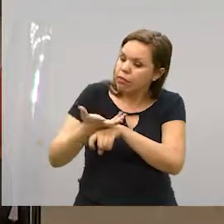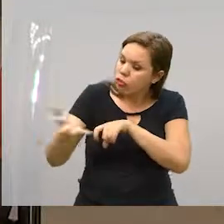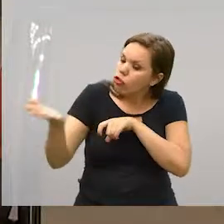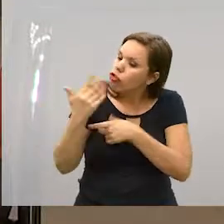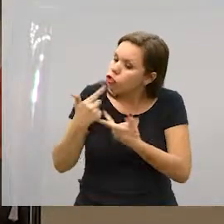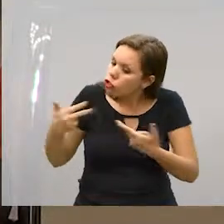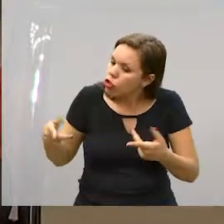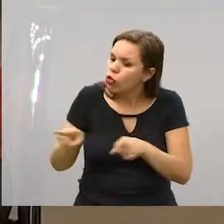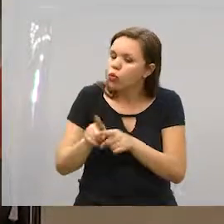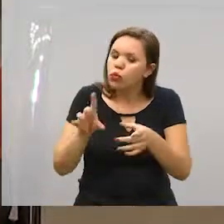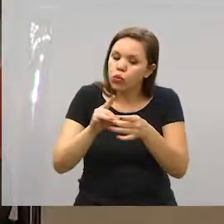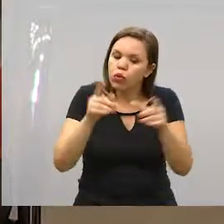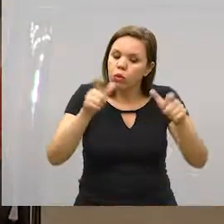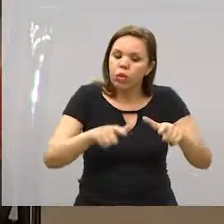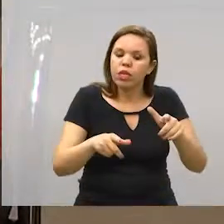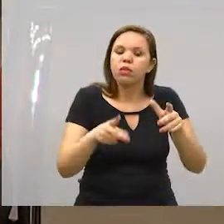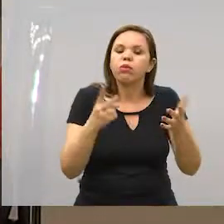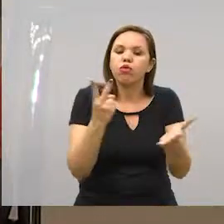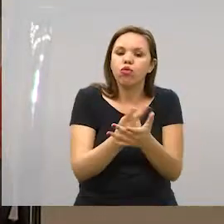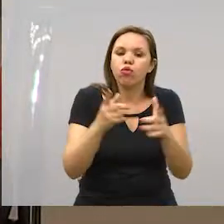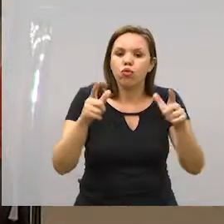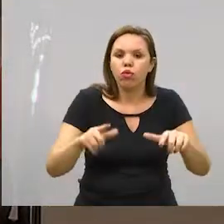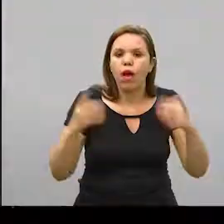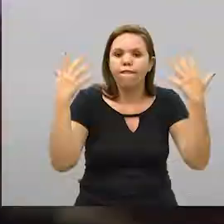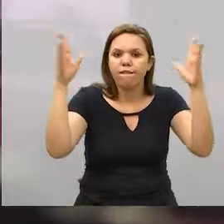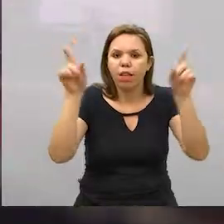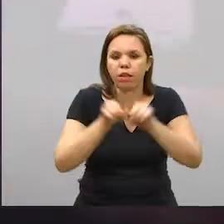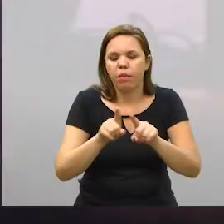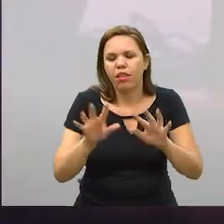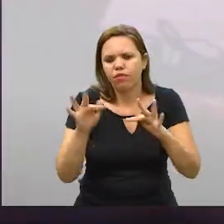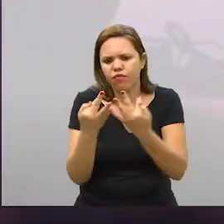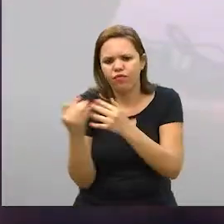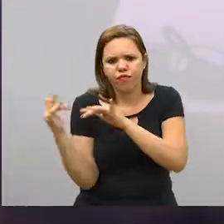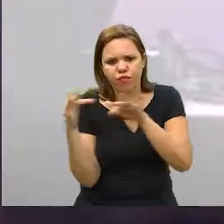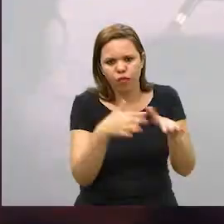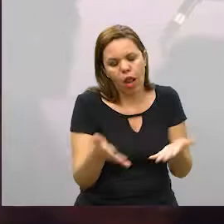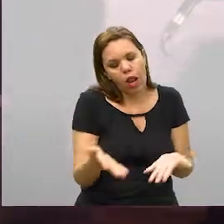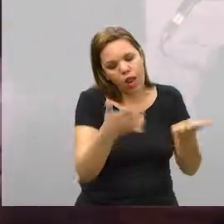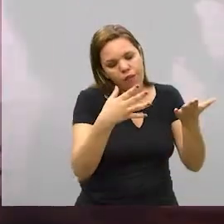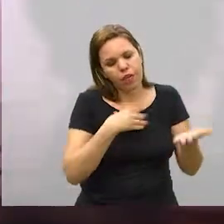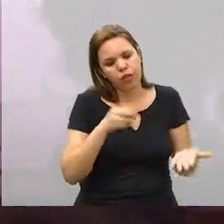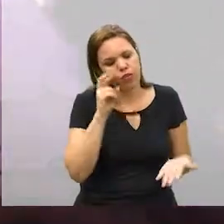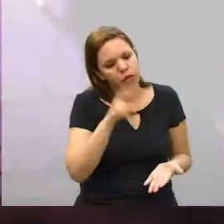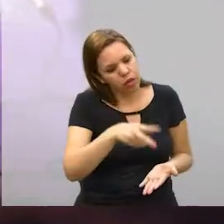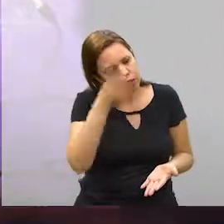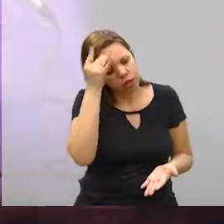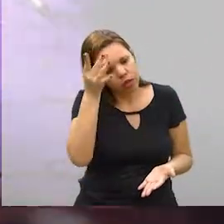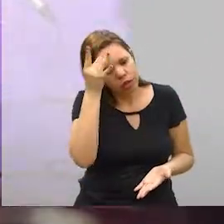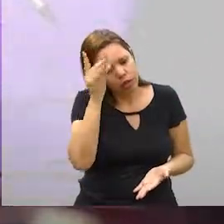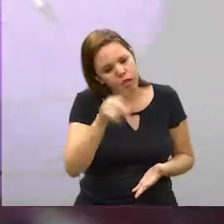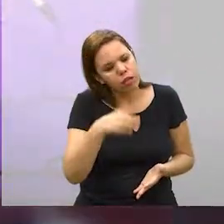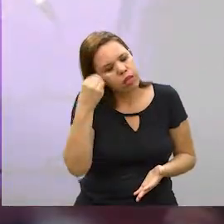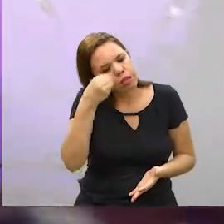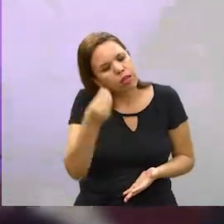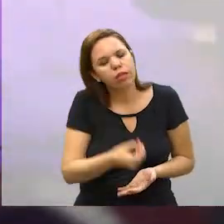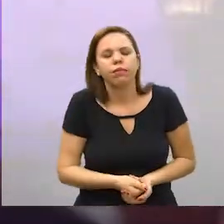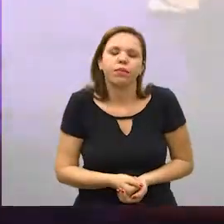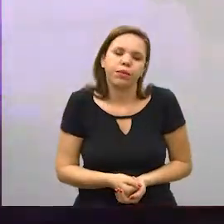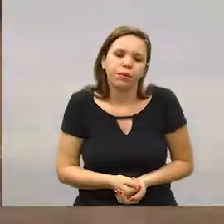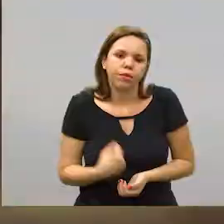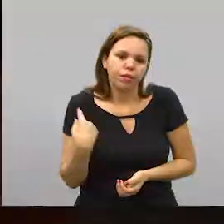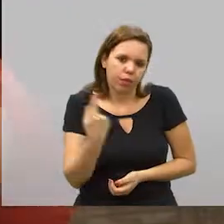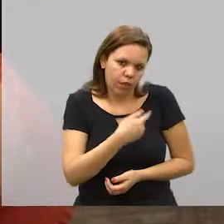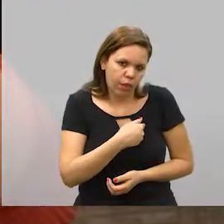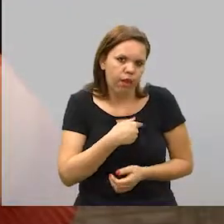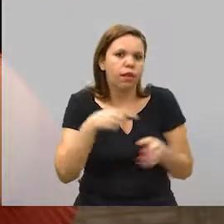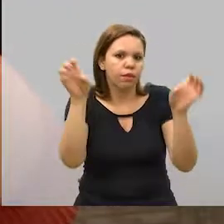esse pessoal em um único lugar. Exatamente. Um único lugar. E que as famílias, né, levem os filhos e vivenciem essa